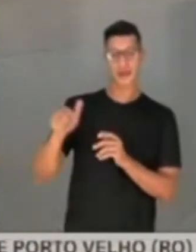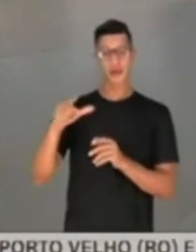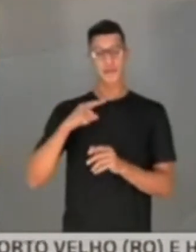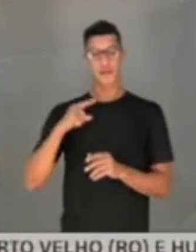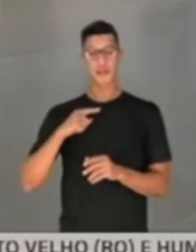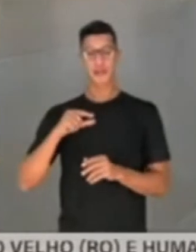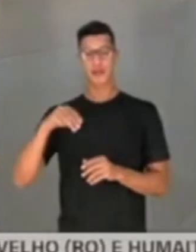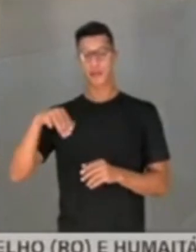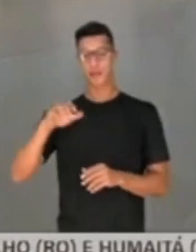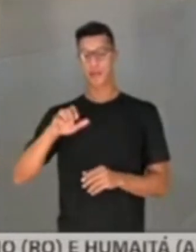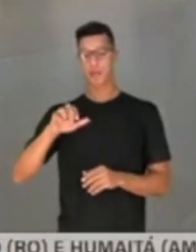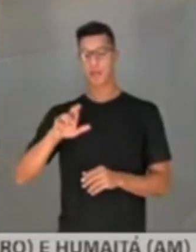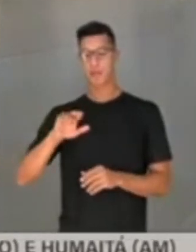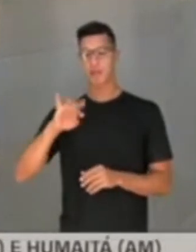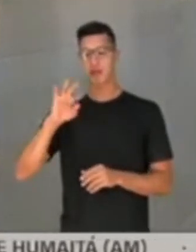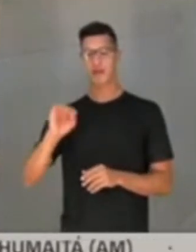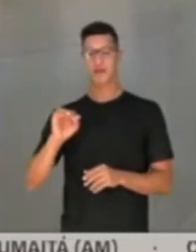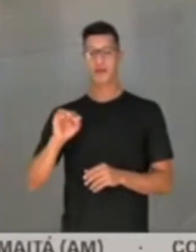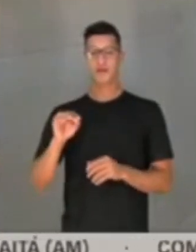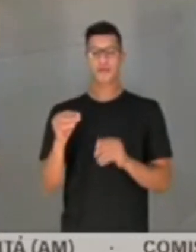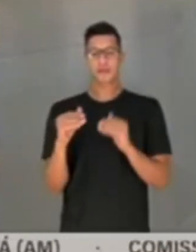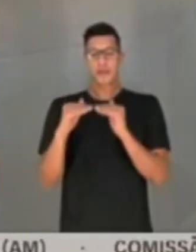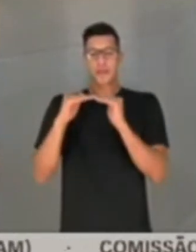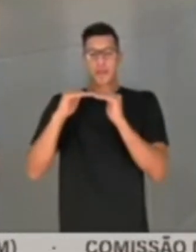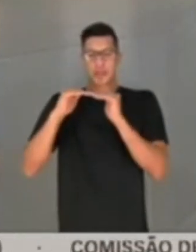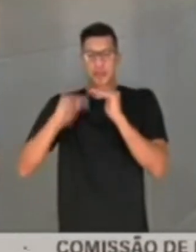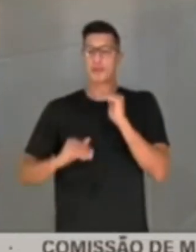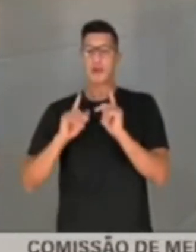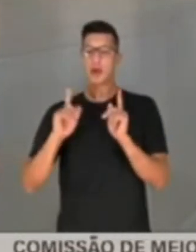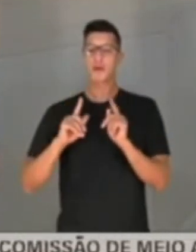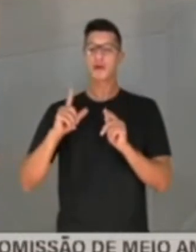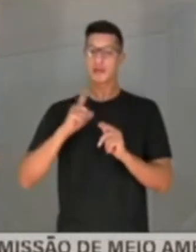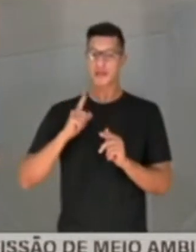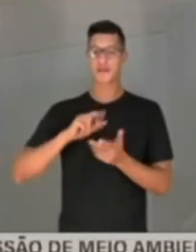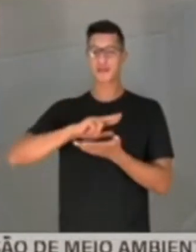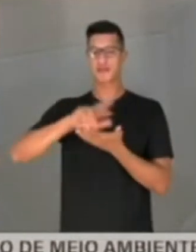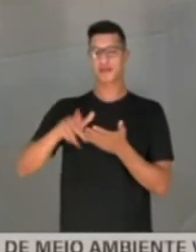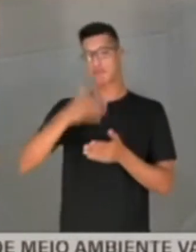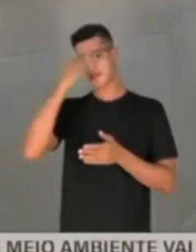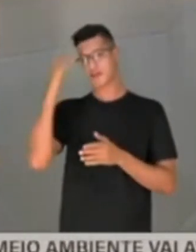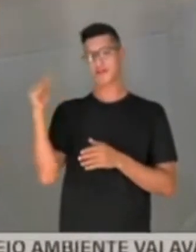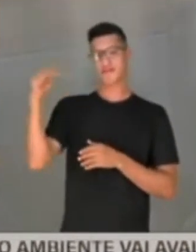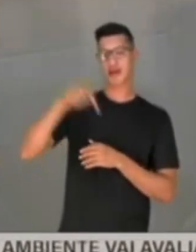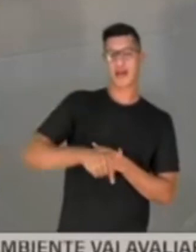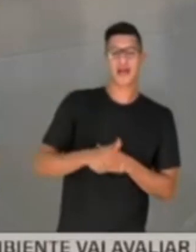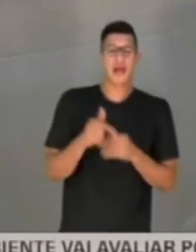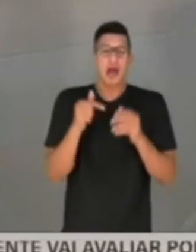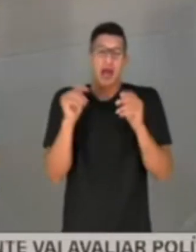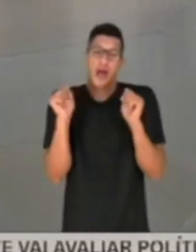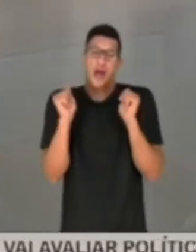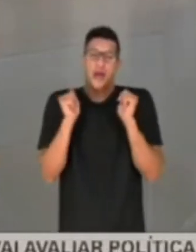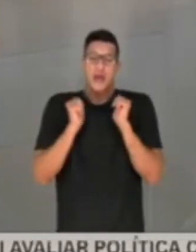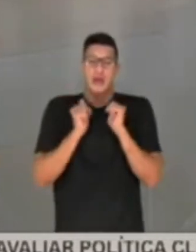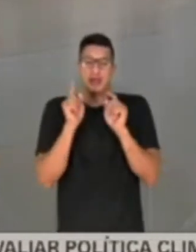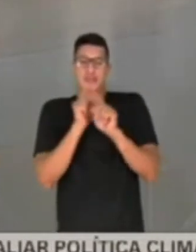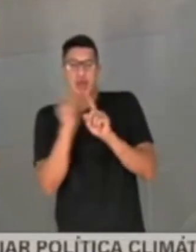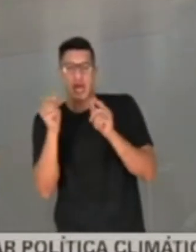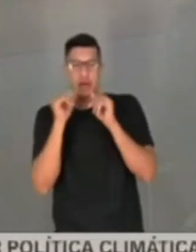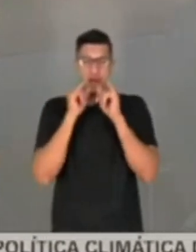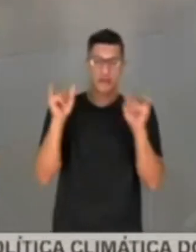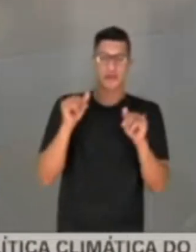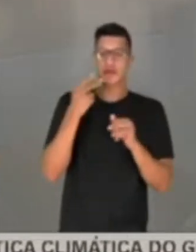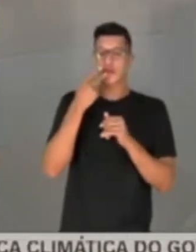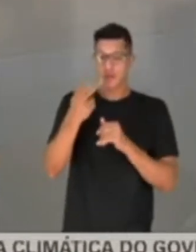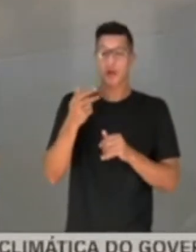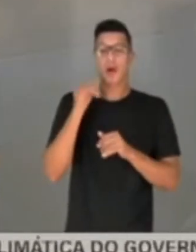tem um mérito. O senhor não afinou, não. Houve vários aqui que vieram e afinaram. Não, eu não disse, o